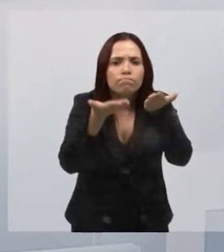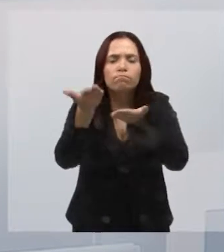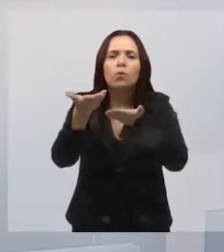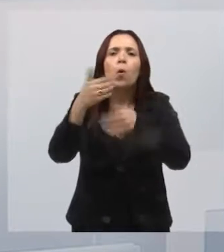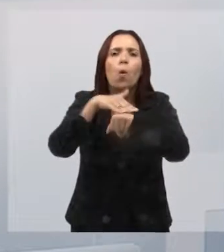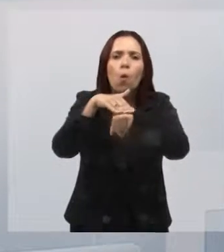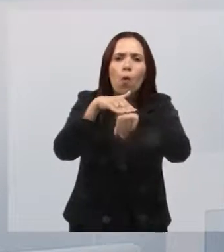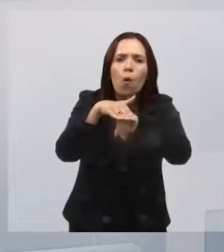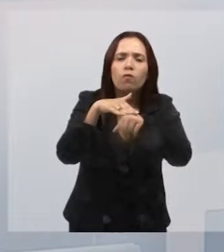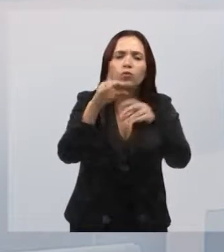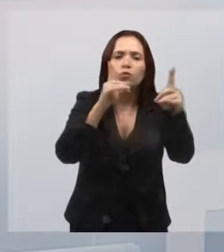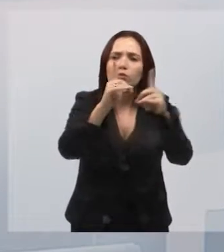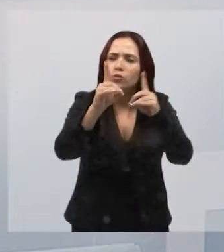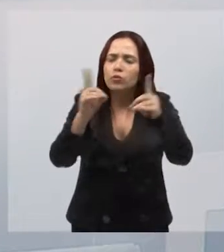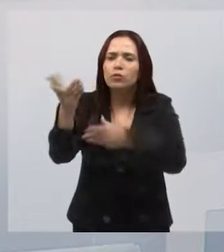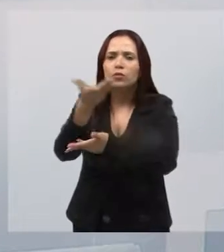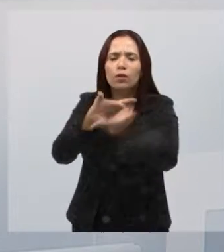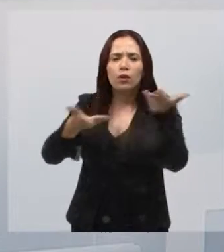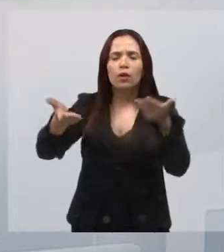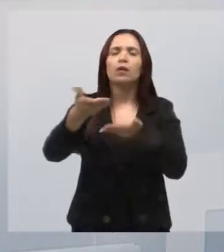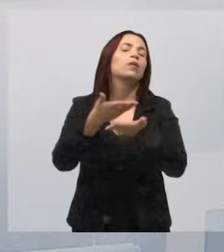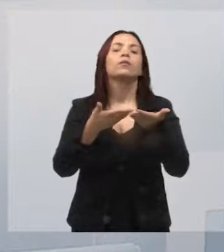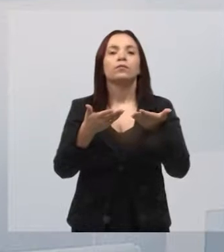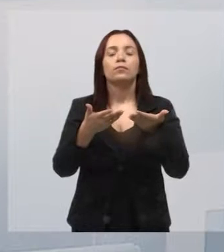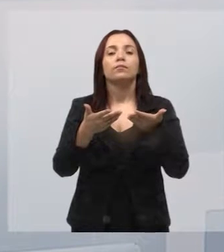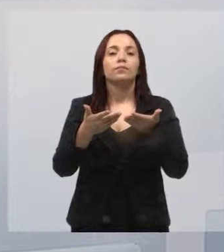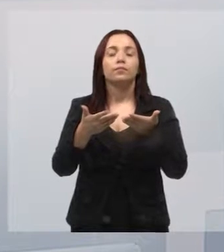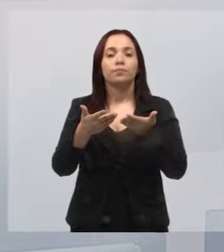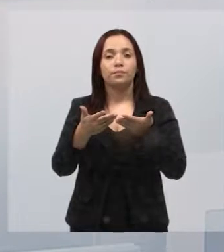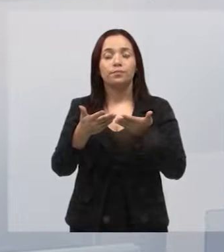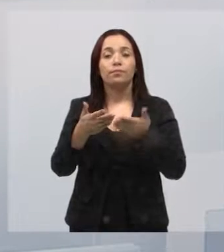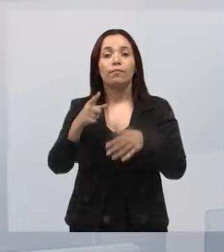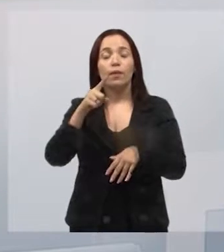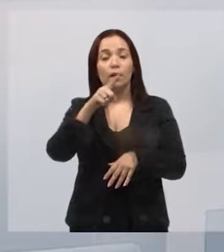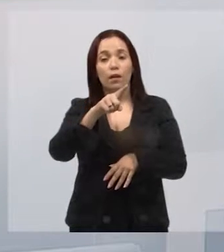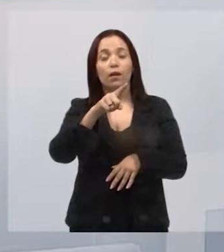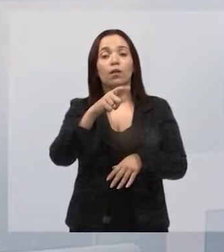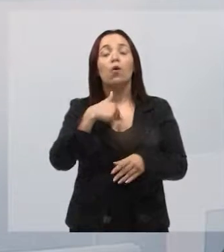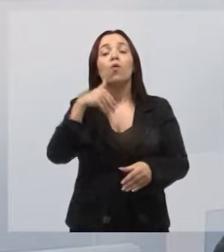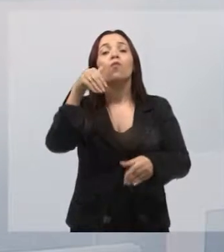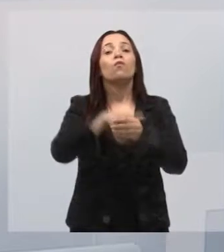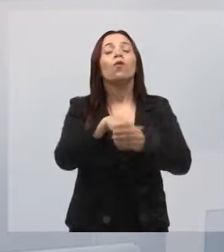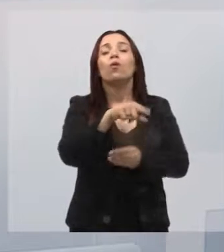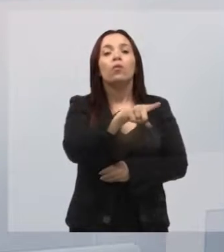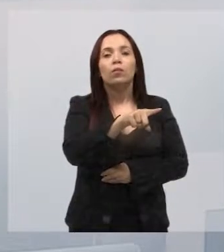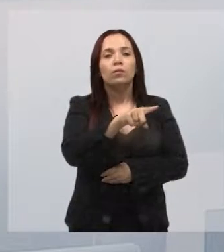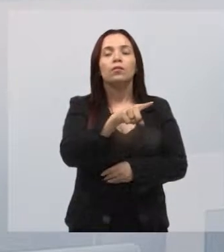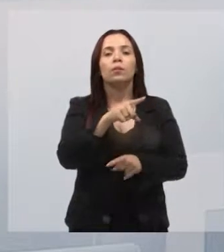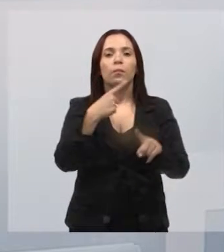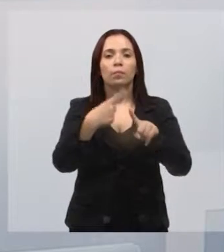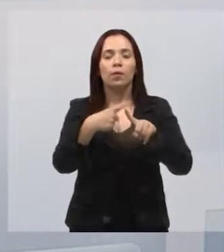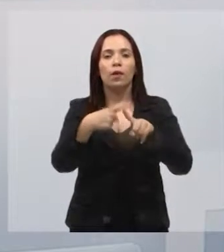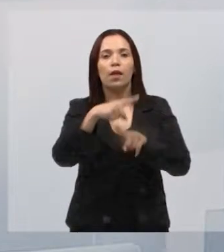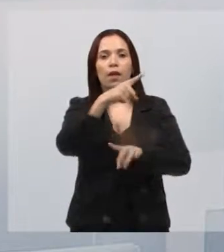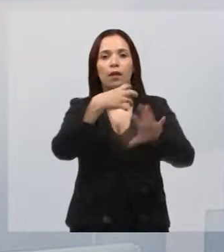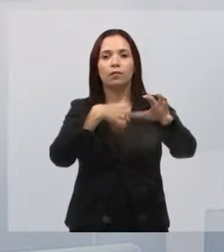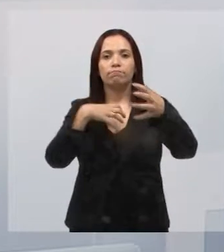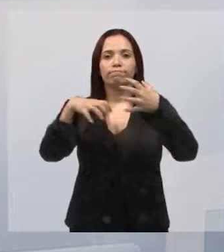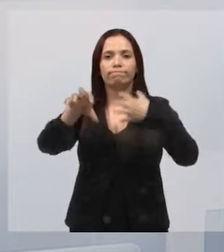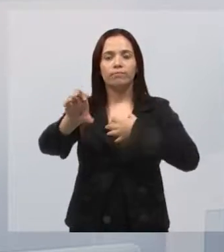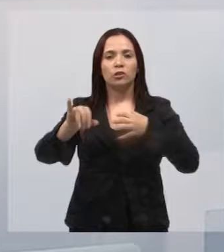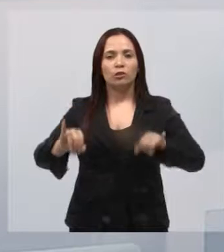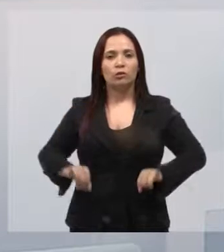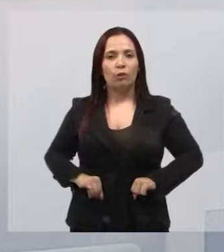escuta, e uma das coisas que fez mais eu optar pelo Antônio Henrique é sofrer na pele o que os vereadores de bairro